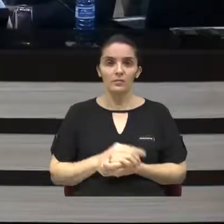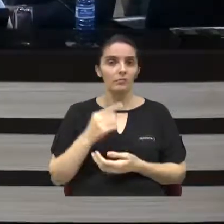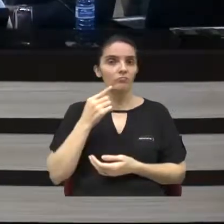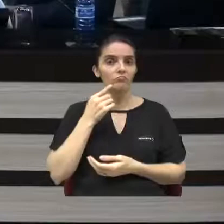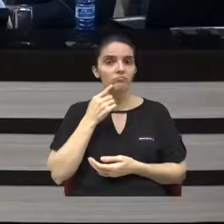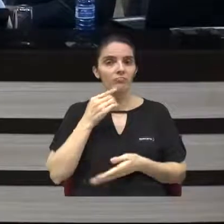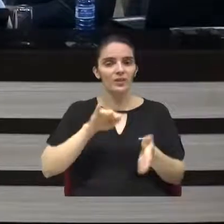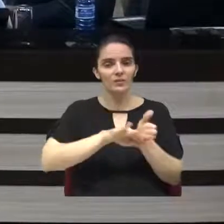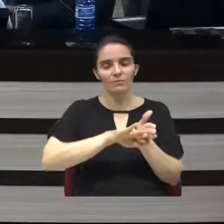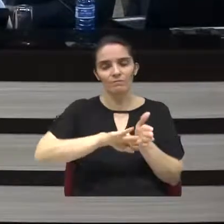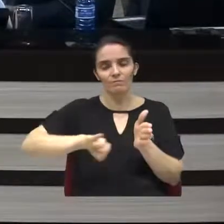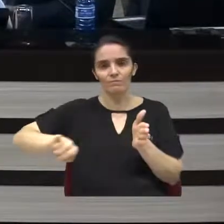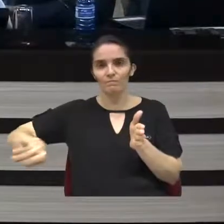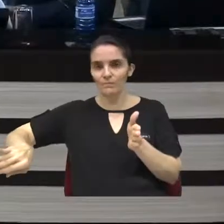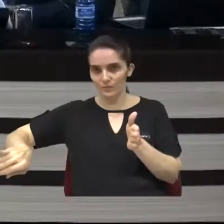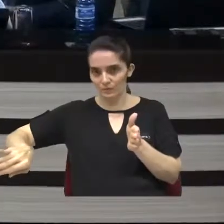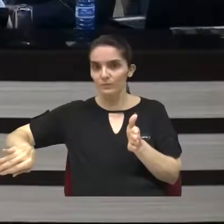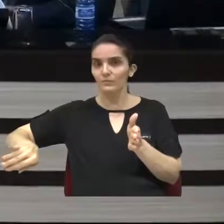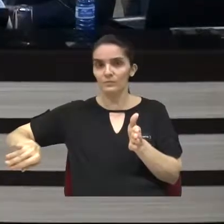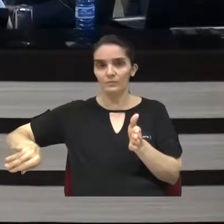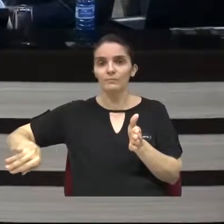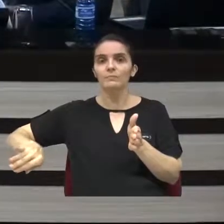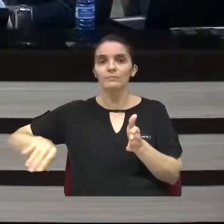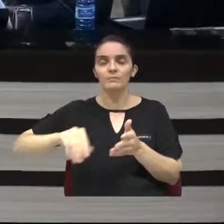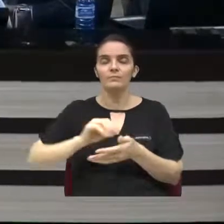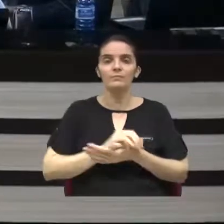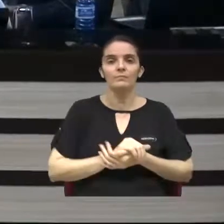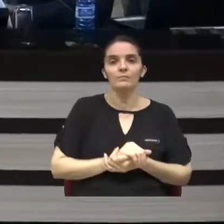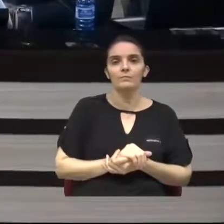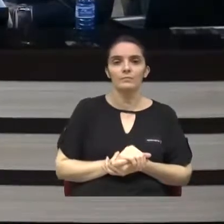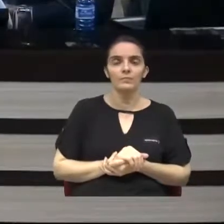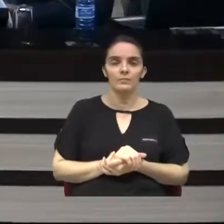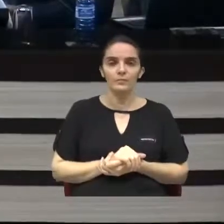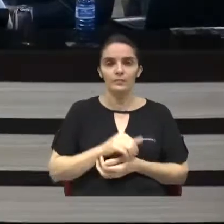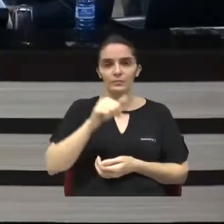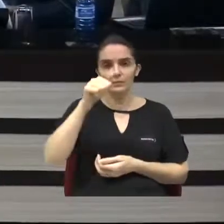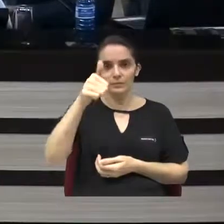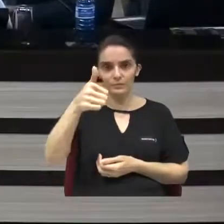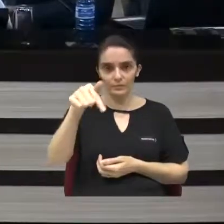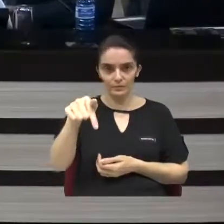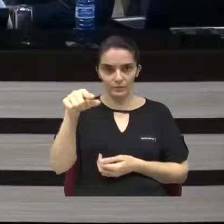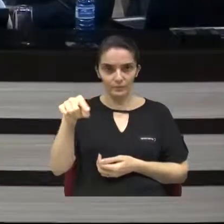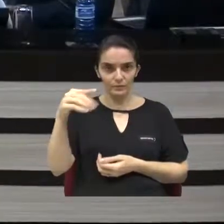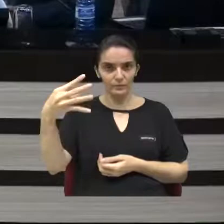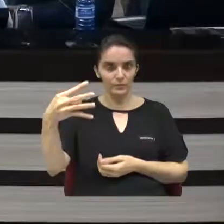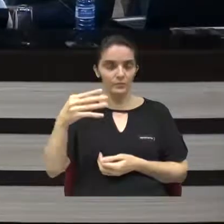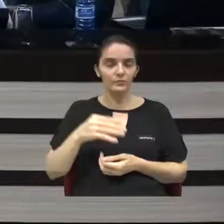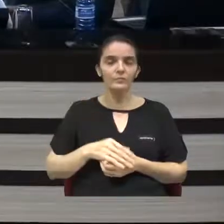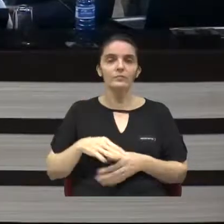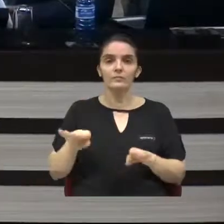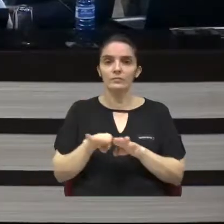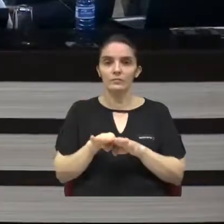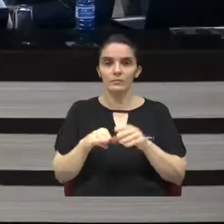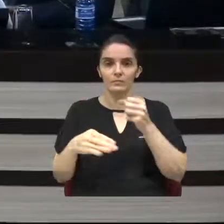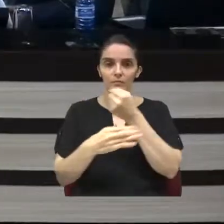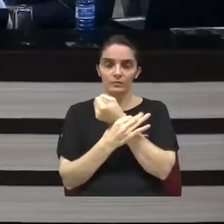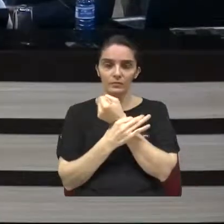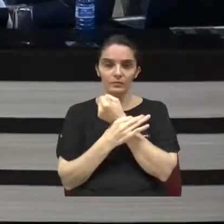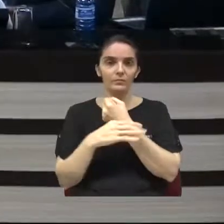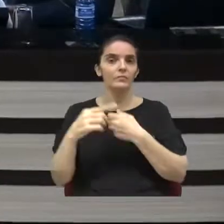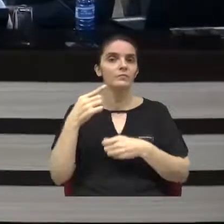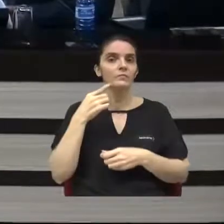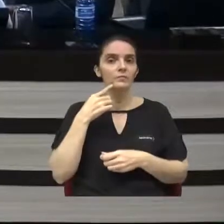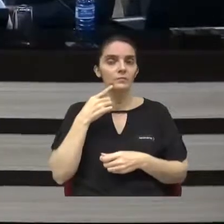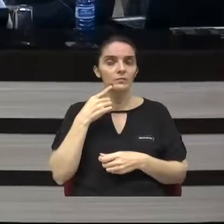imediatamente afastado durante sua instrução. 17.4. Seja garantido ao vereador Cleiton Aparecido da